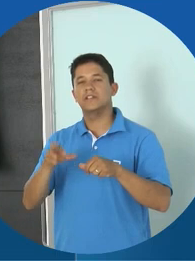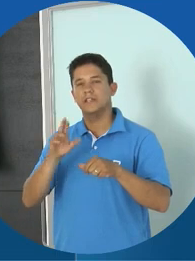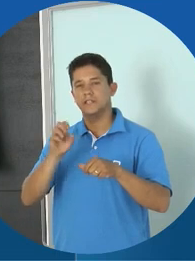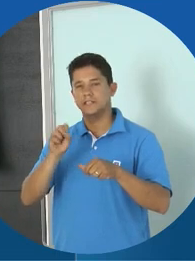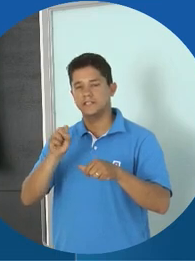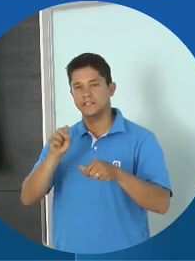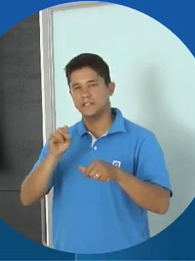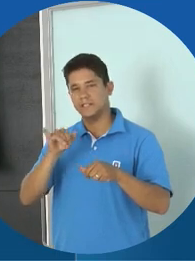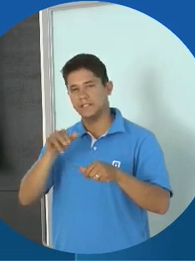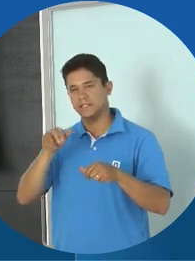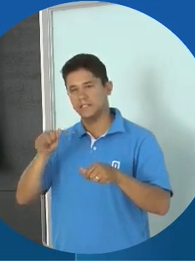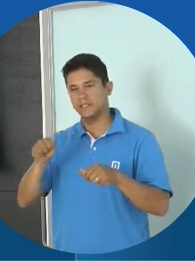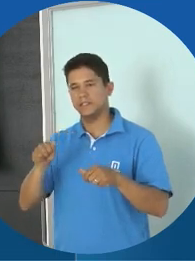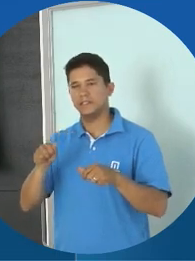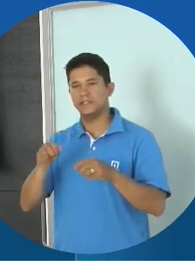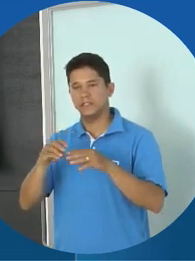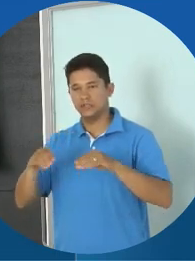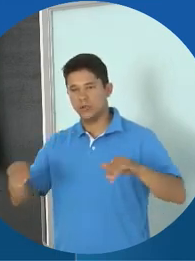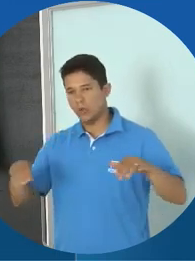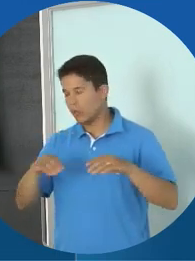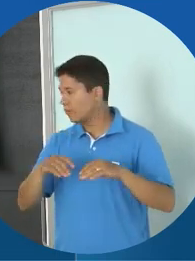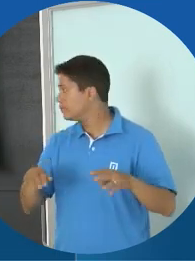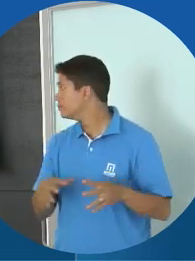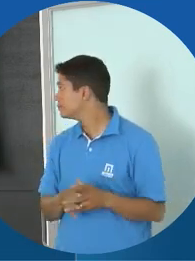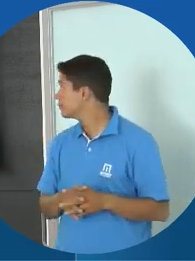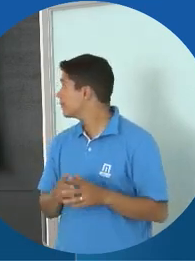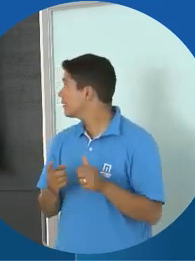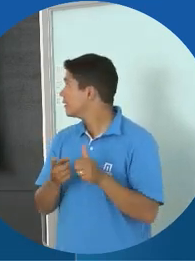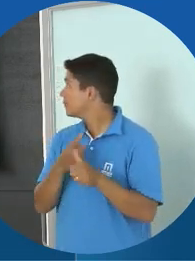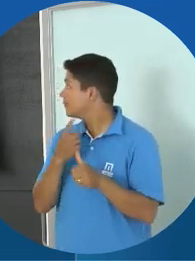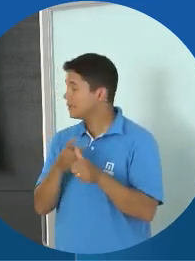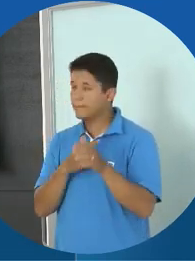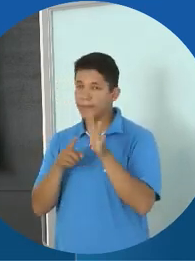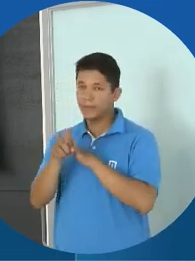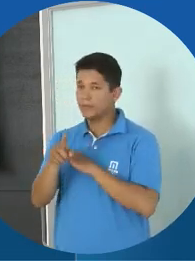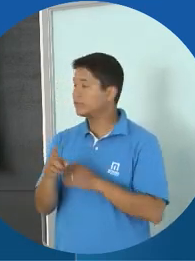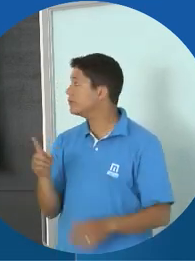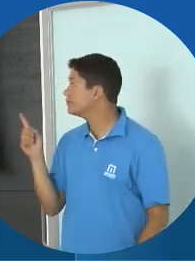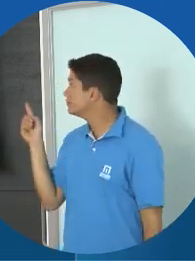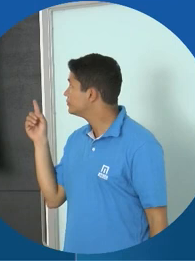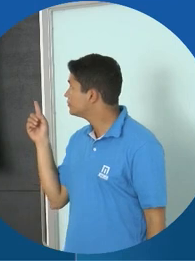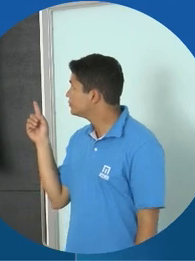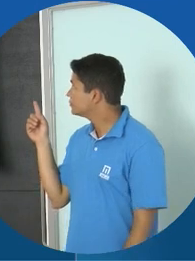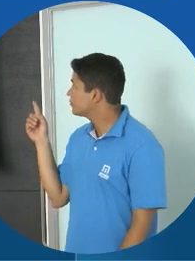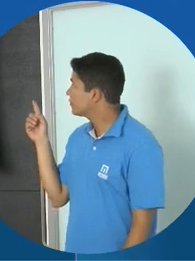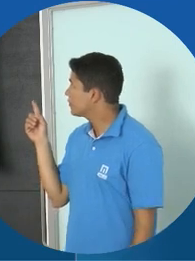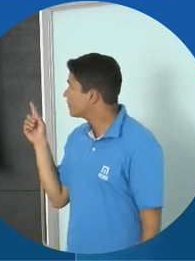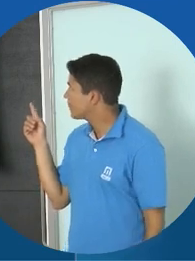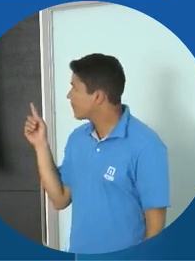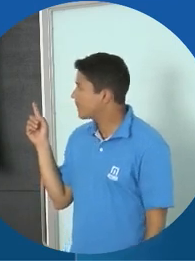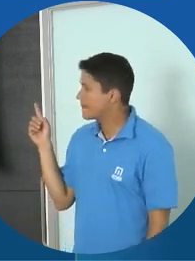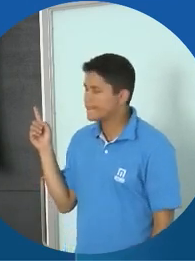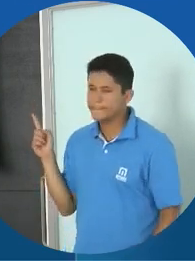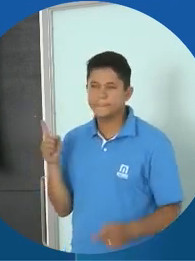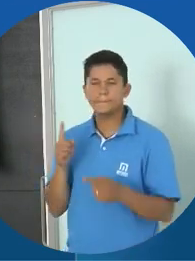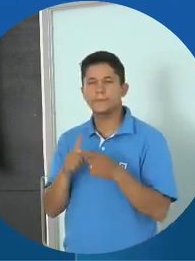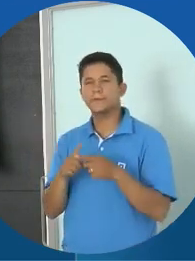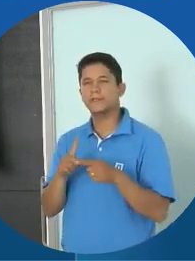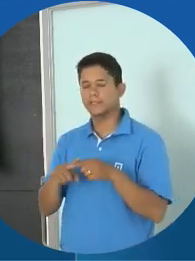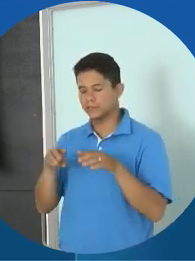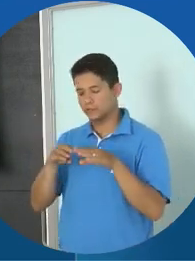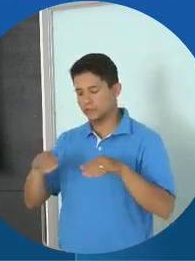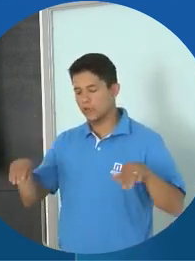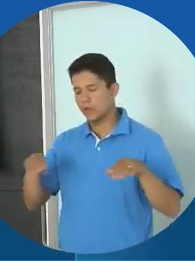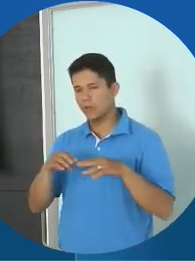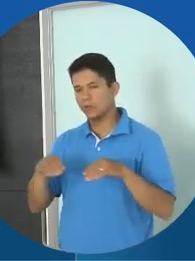A primeira pergunta que a gente se faz é: por que injetar em solo? A gente tem um conceito muito claro